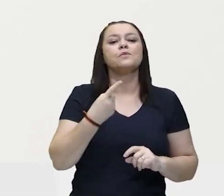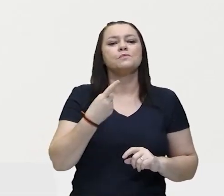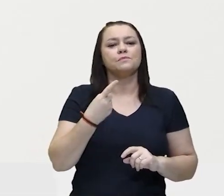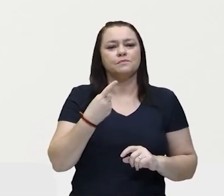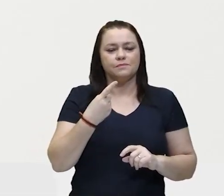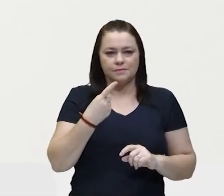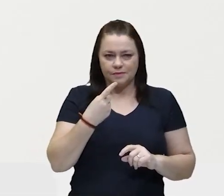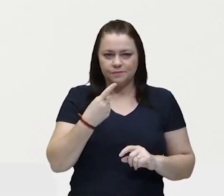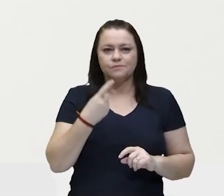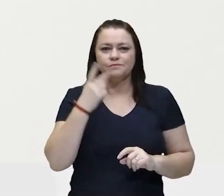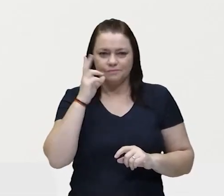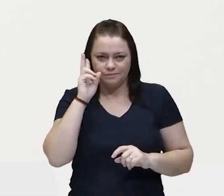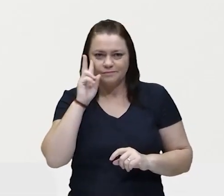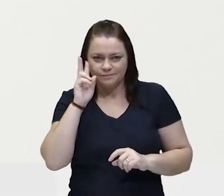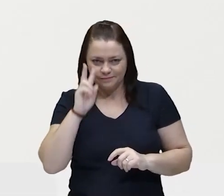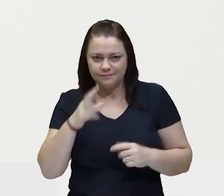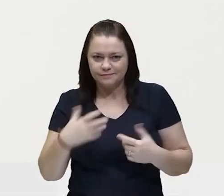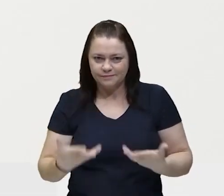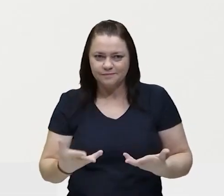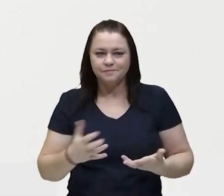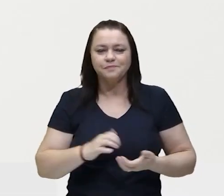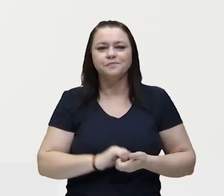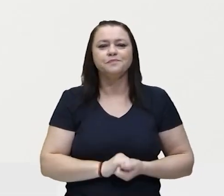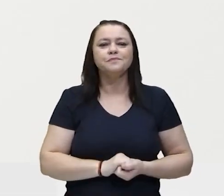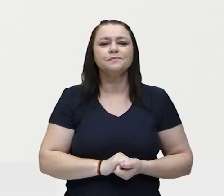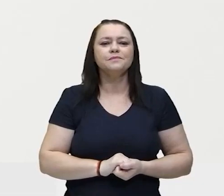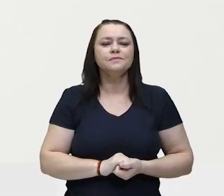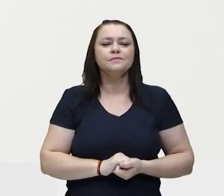por 1000. Muito bem.